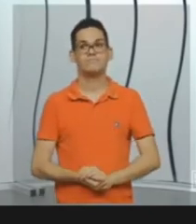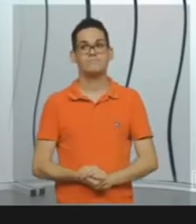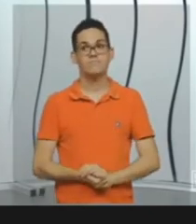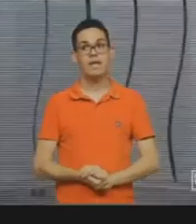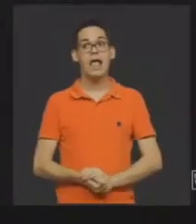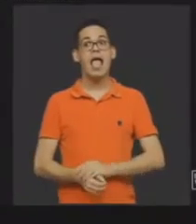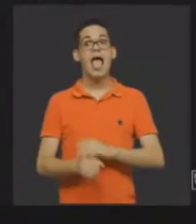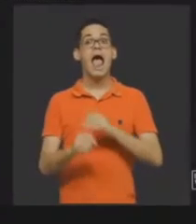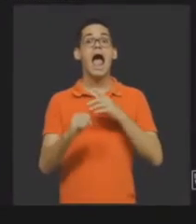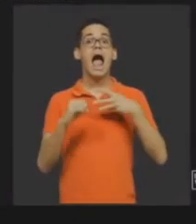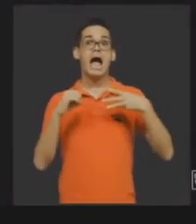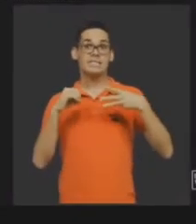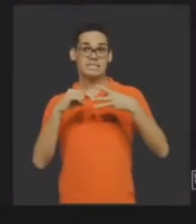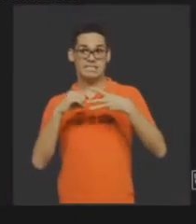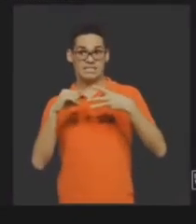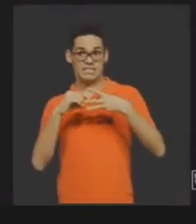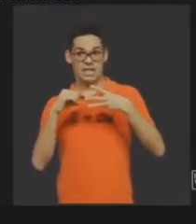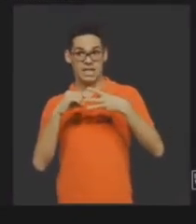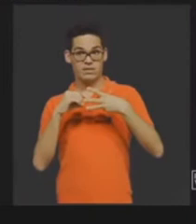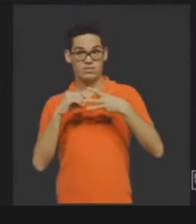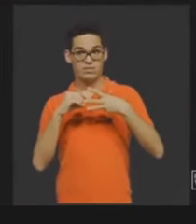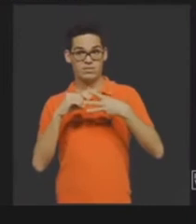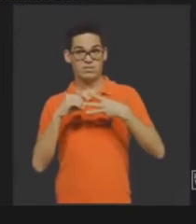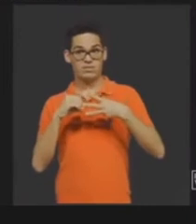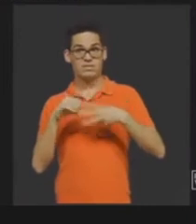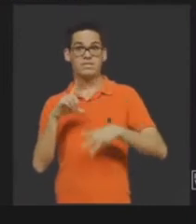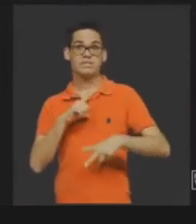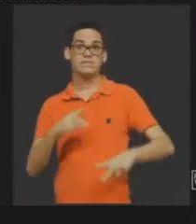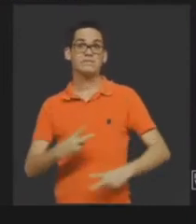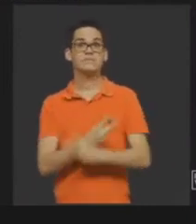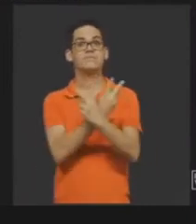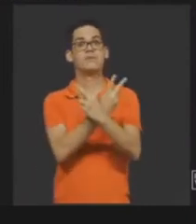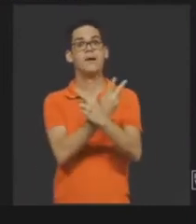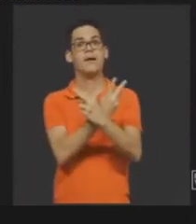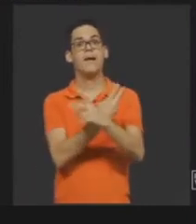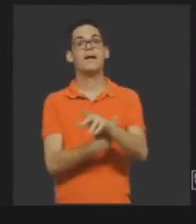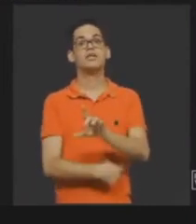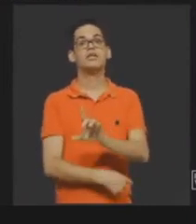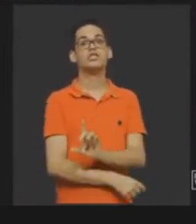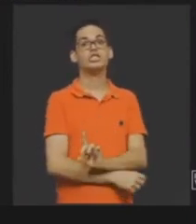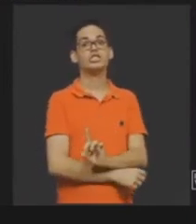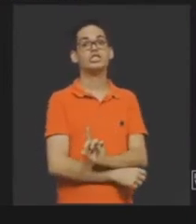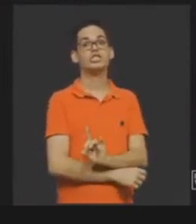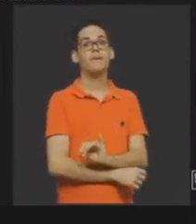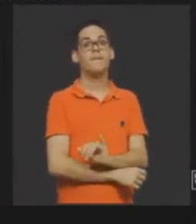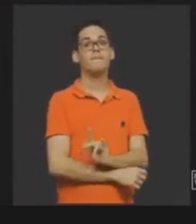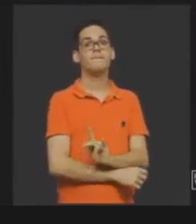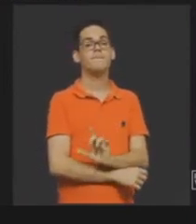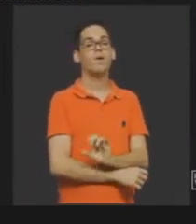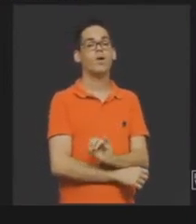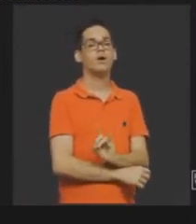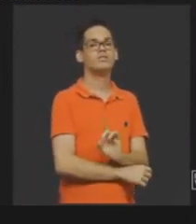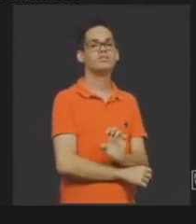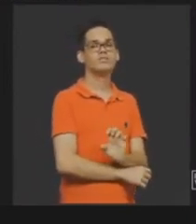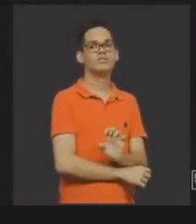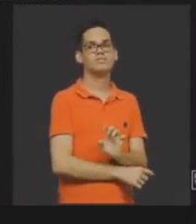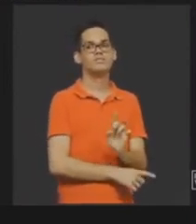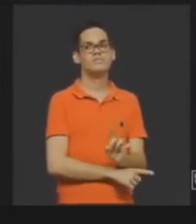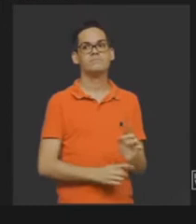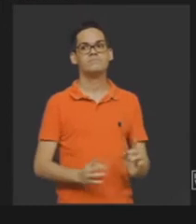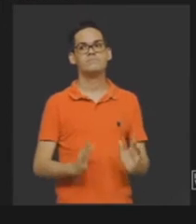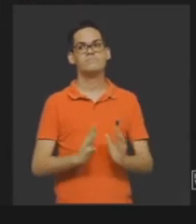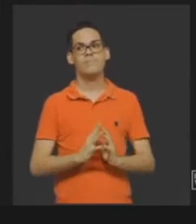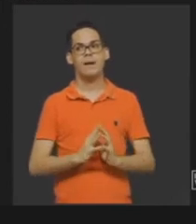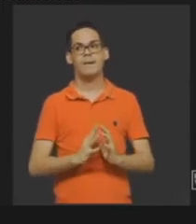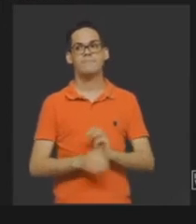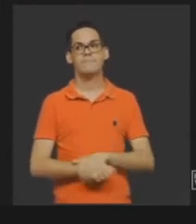As células com cromossomos aos pares são chamadas de diploides, ou 2N, porque os cromossomos estão aos pares. E